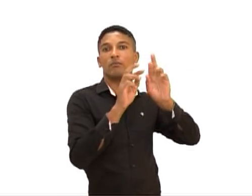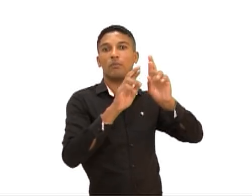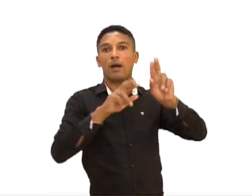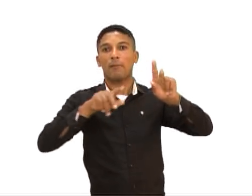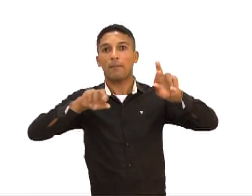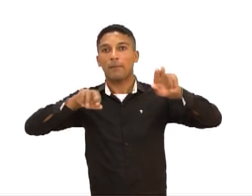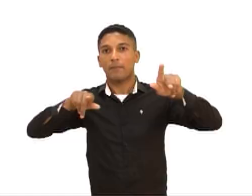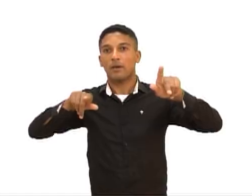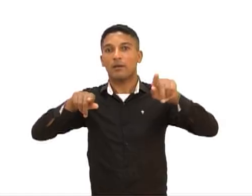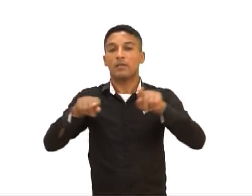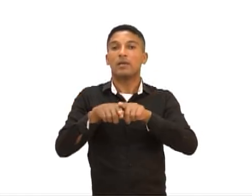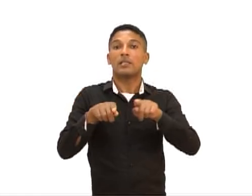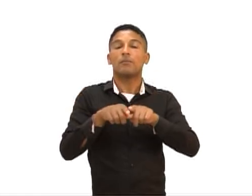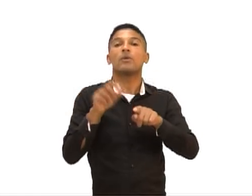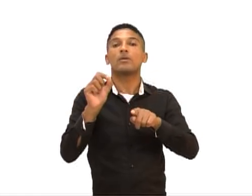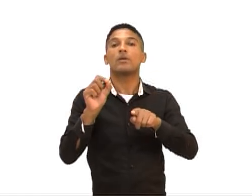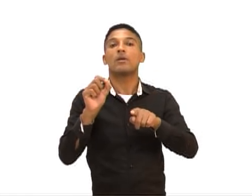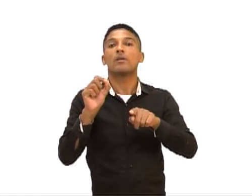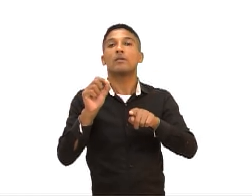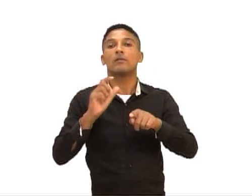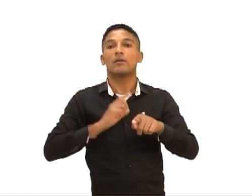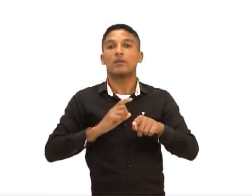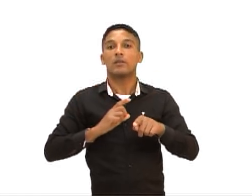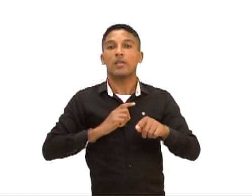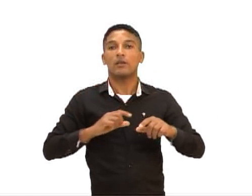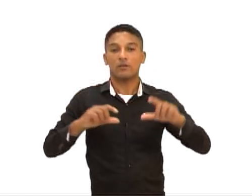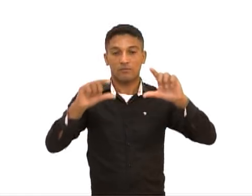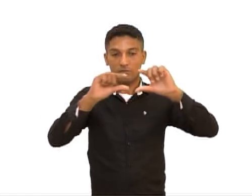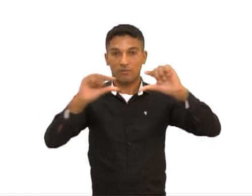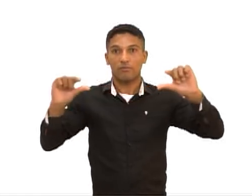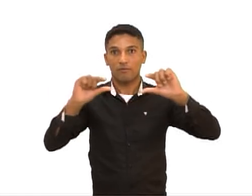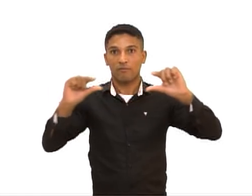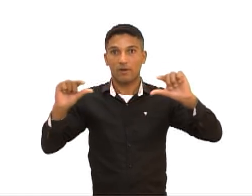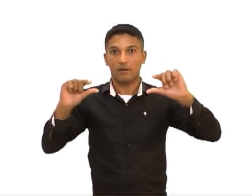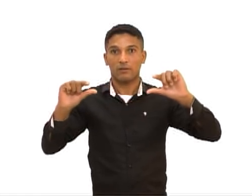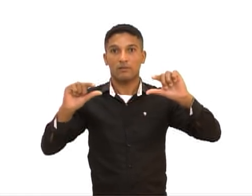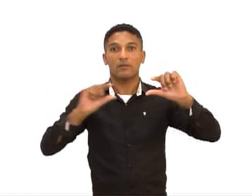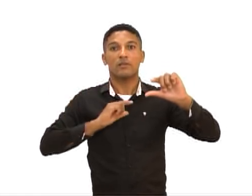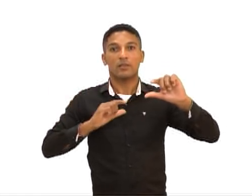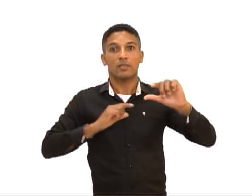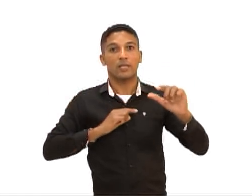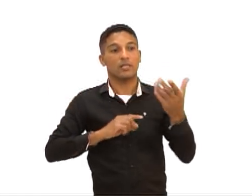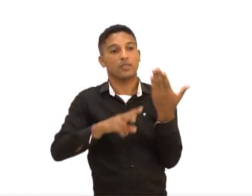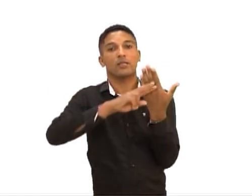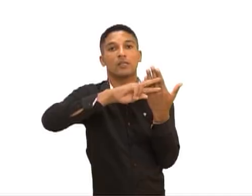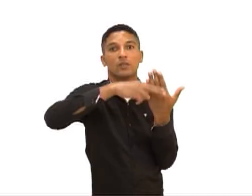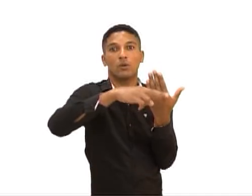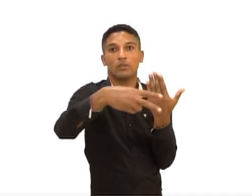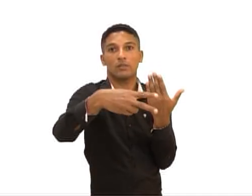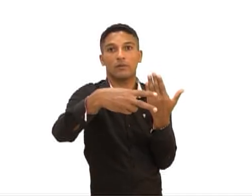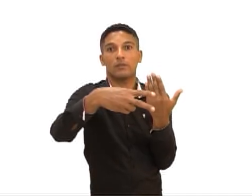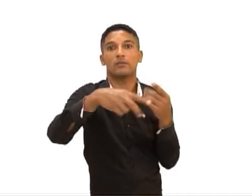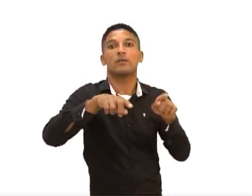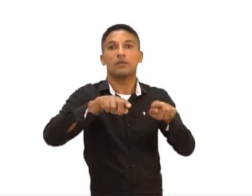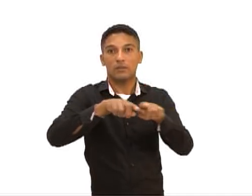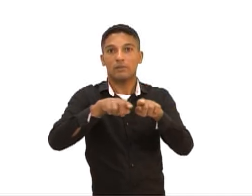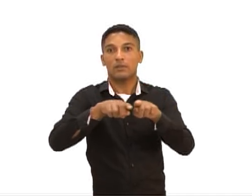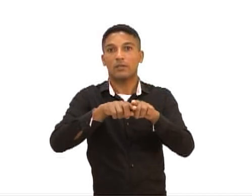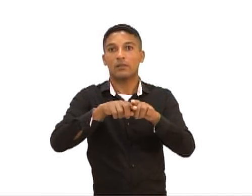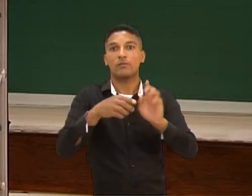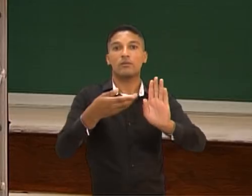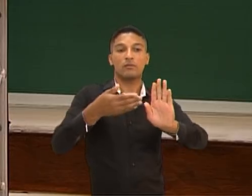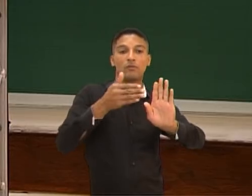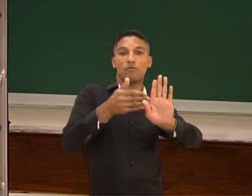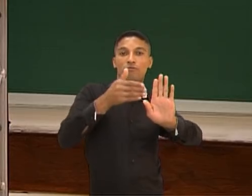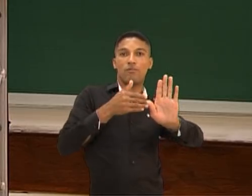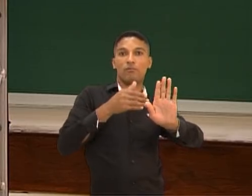de causa e consequência entre as partes dos elementos de um texto e distinguir um fato da opinião relativa a